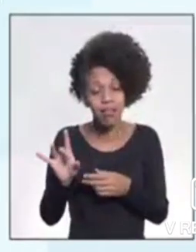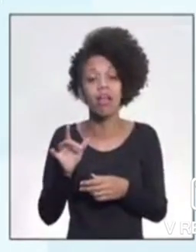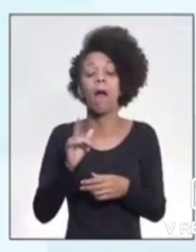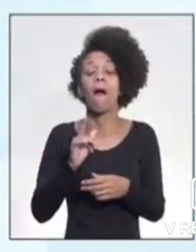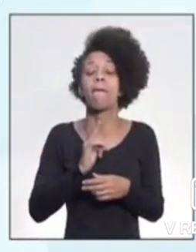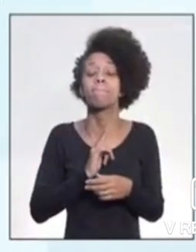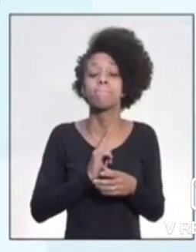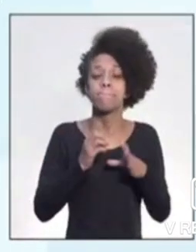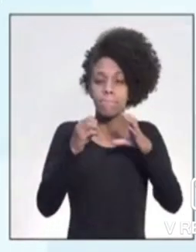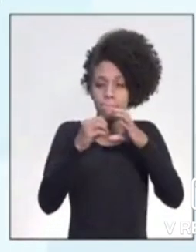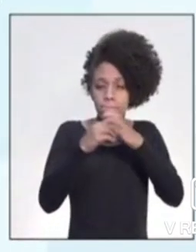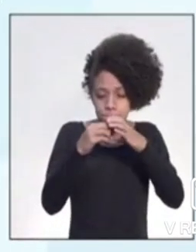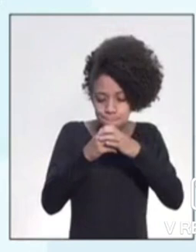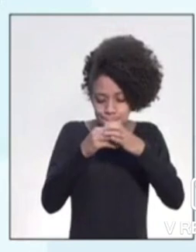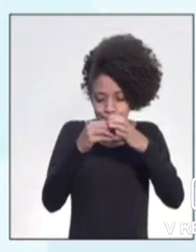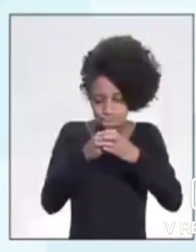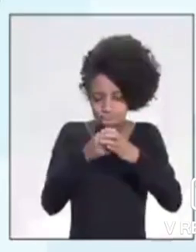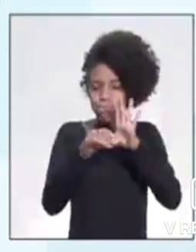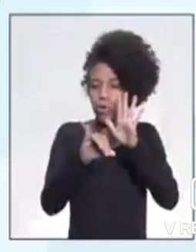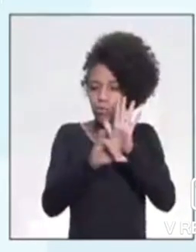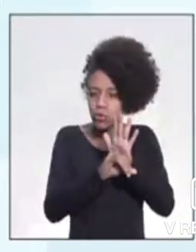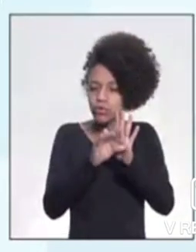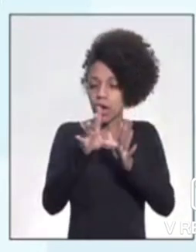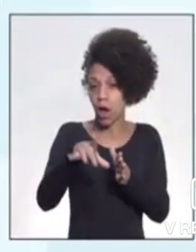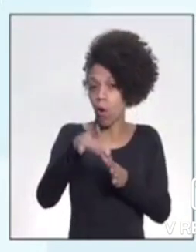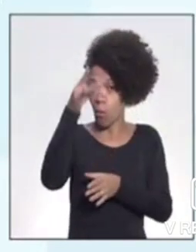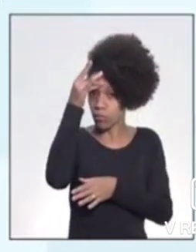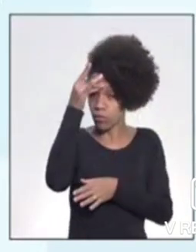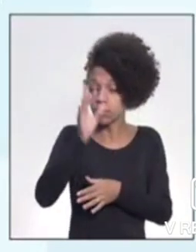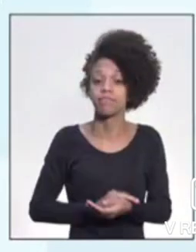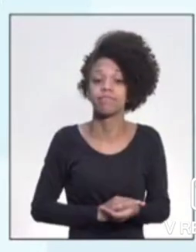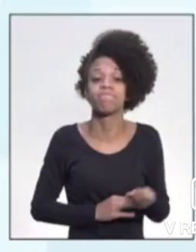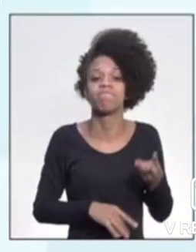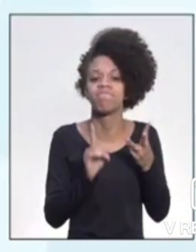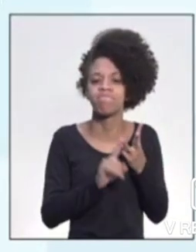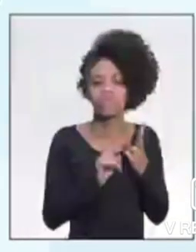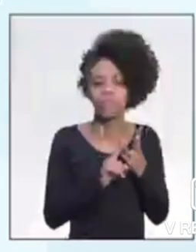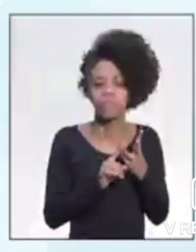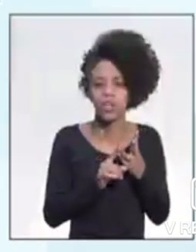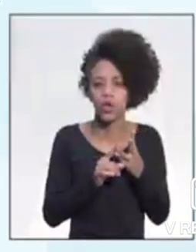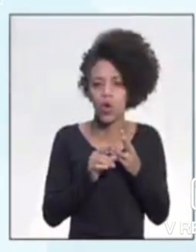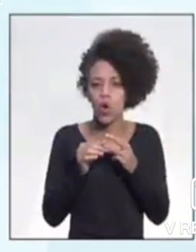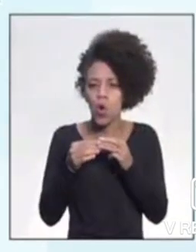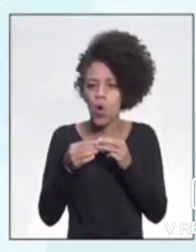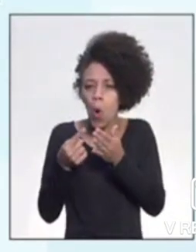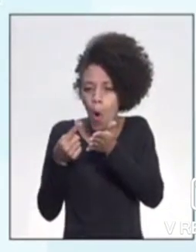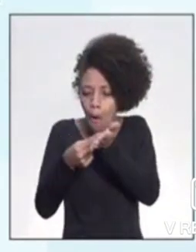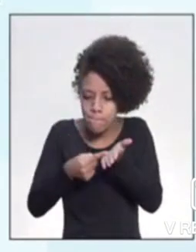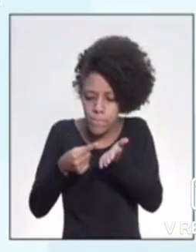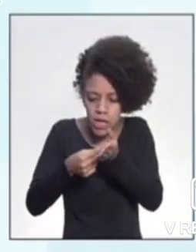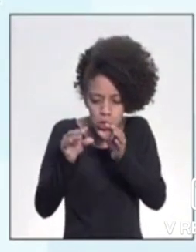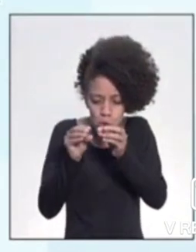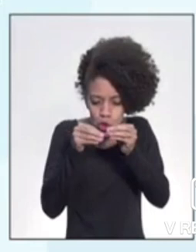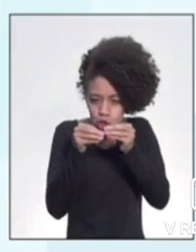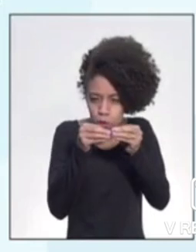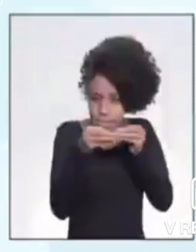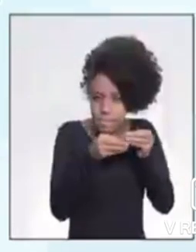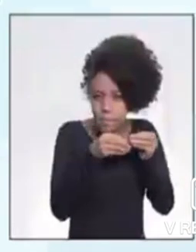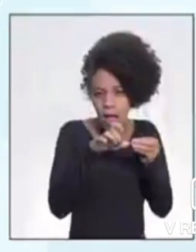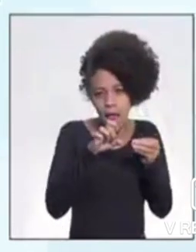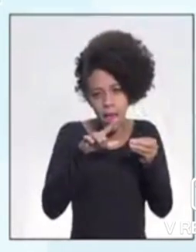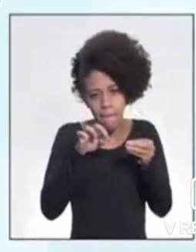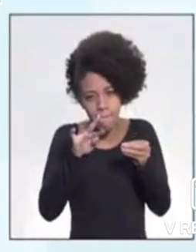massa específica, identificação. Guardem isso. Terceiro, ele fala compostos são combinações